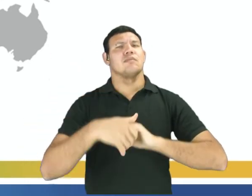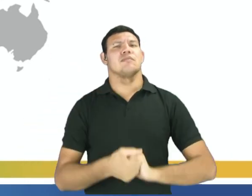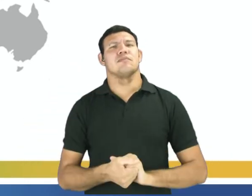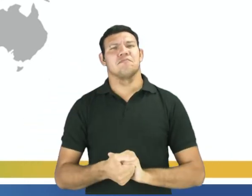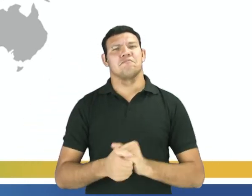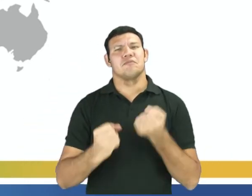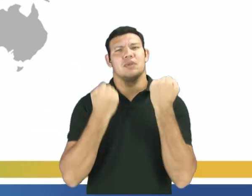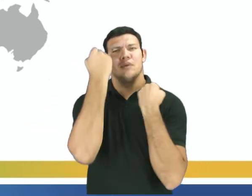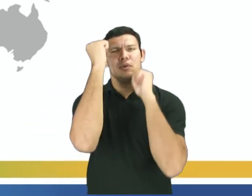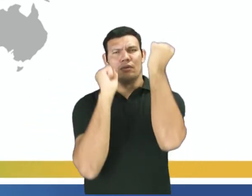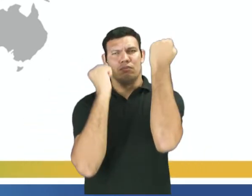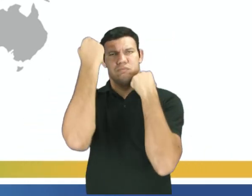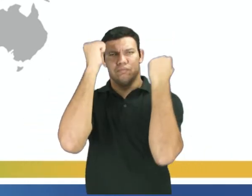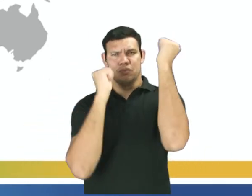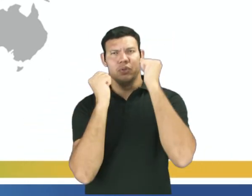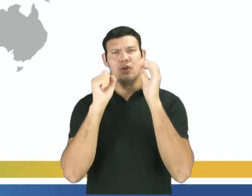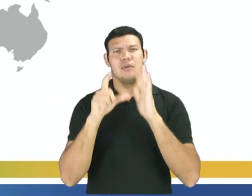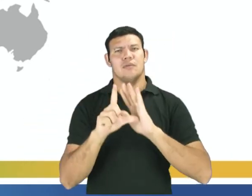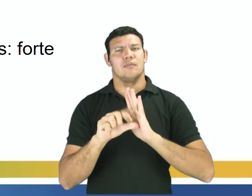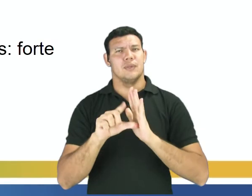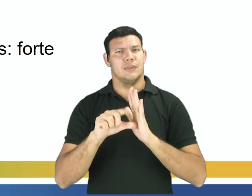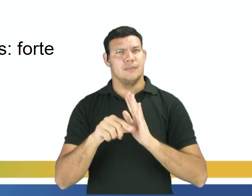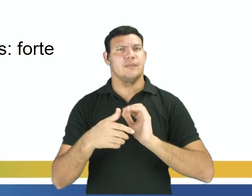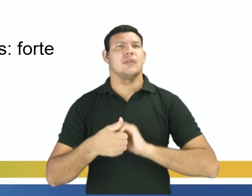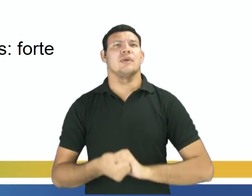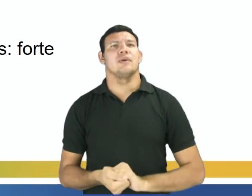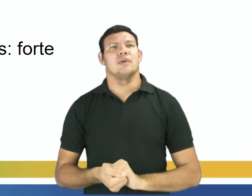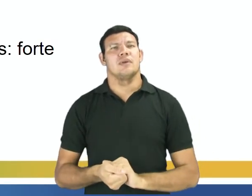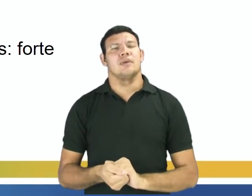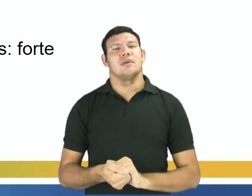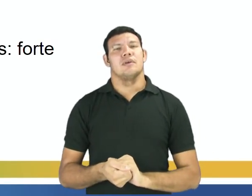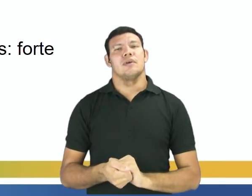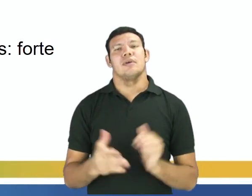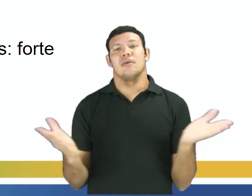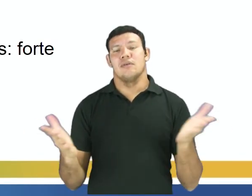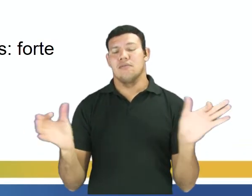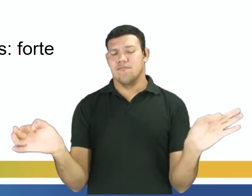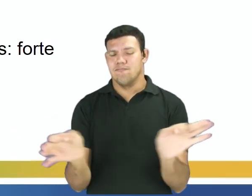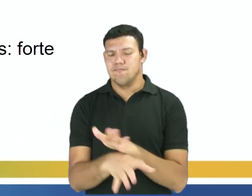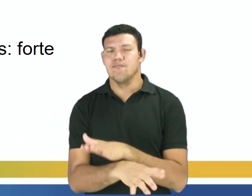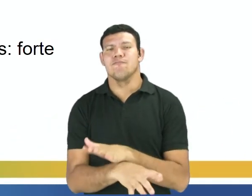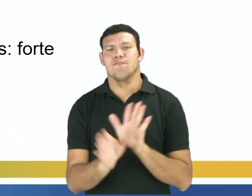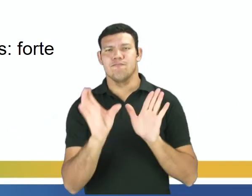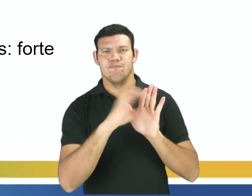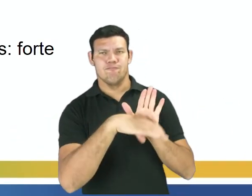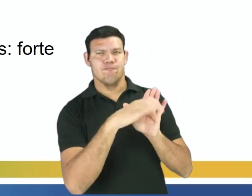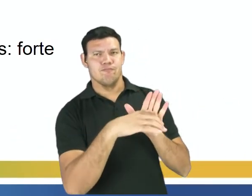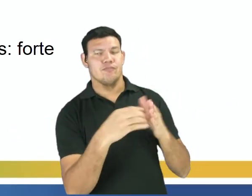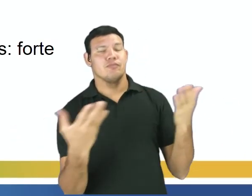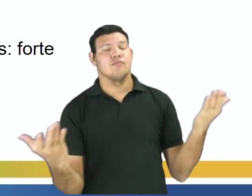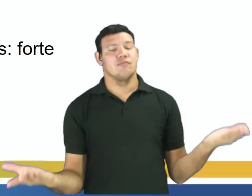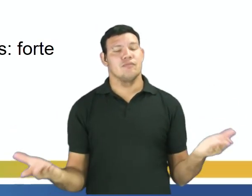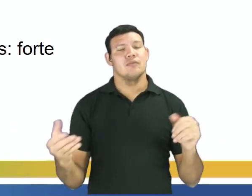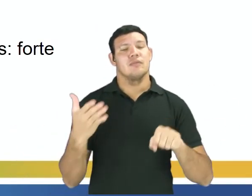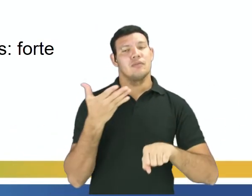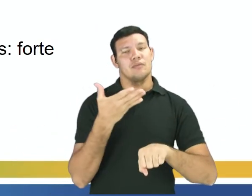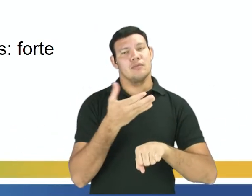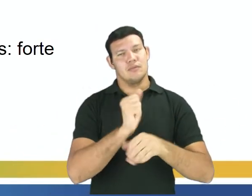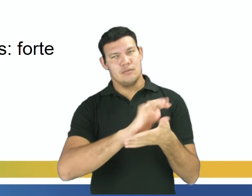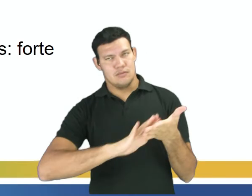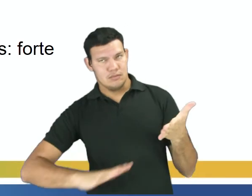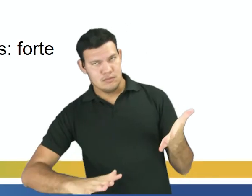de industrialização tardia. Com isso, a gente encerra a nossa parte conceitual e vamos entrar então no